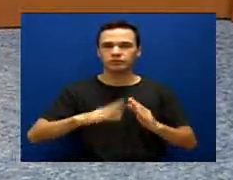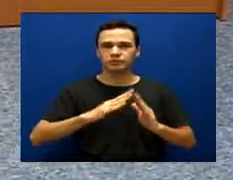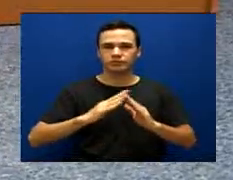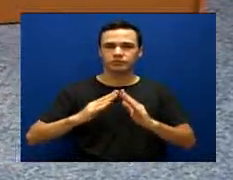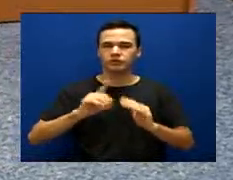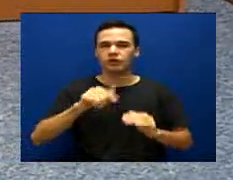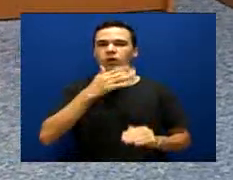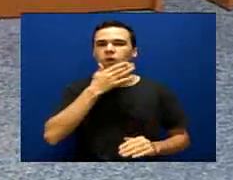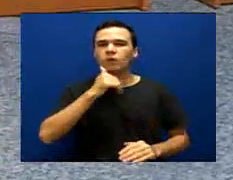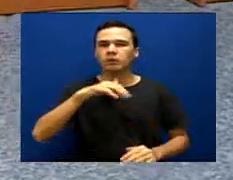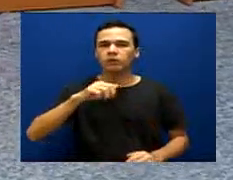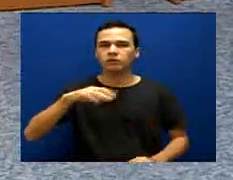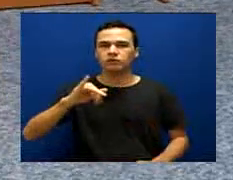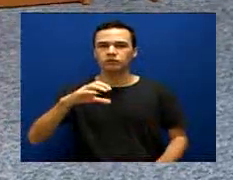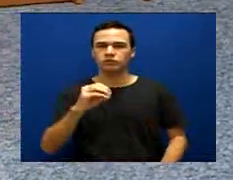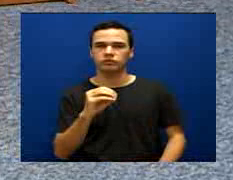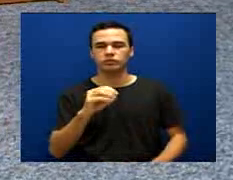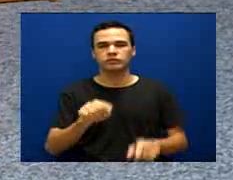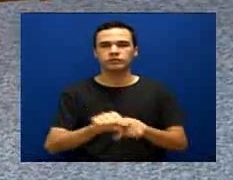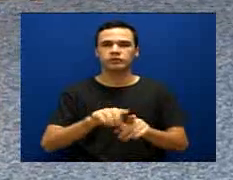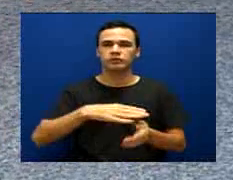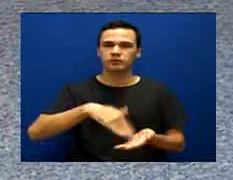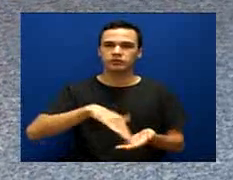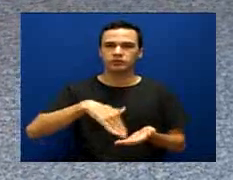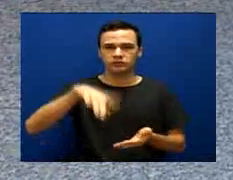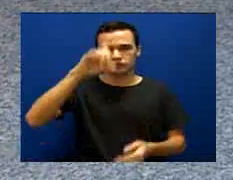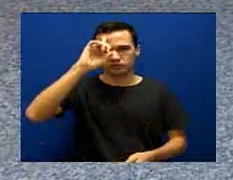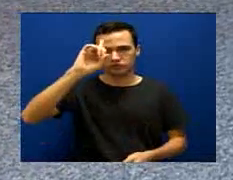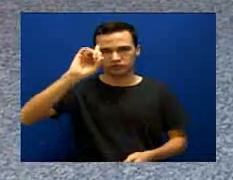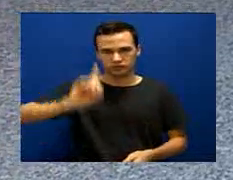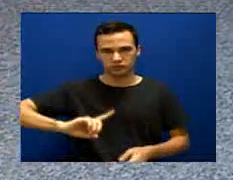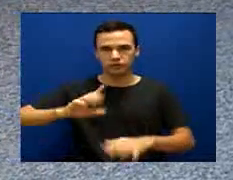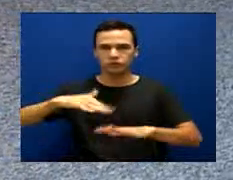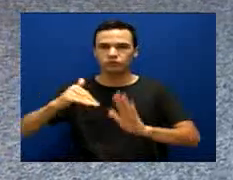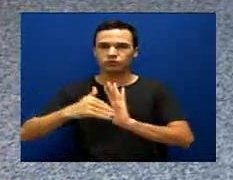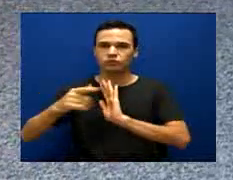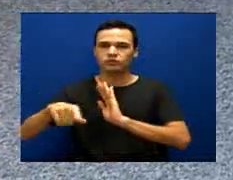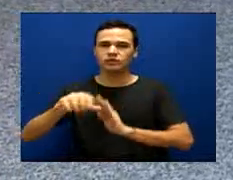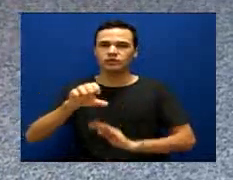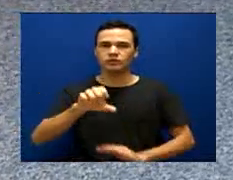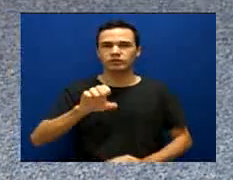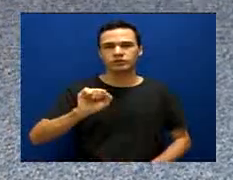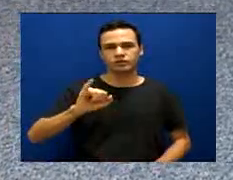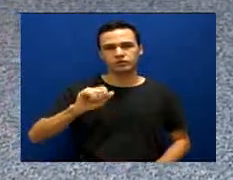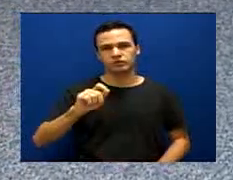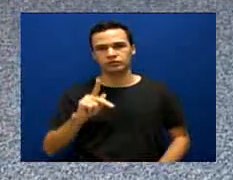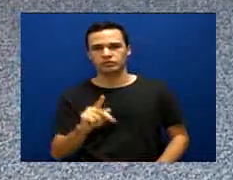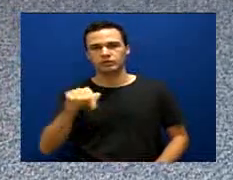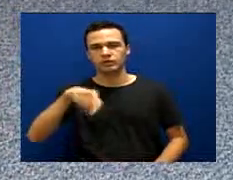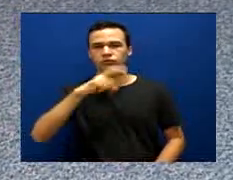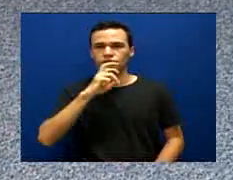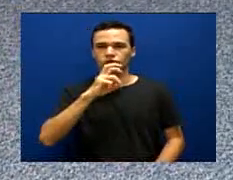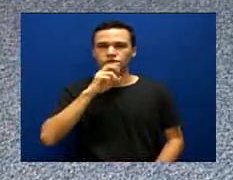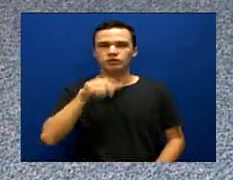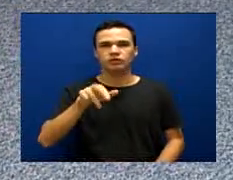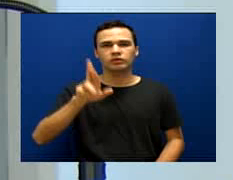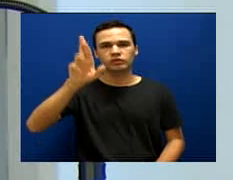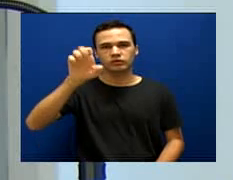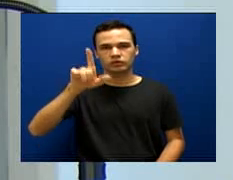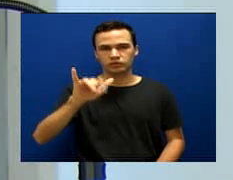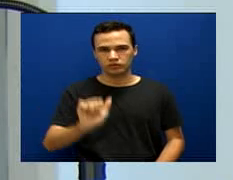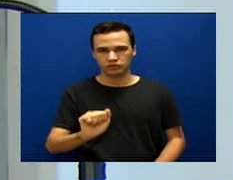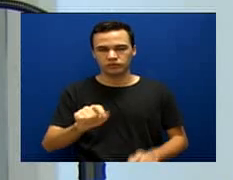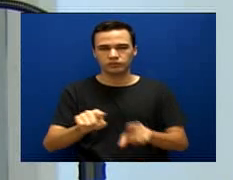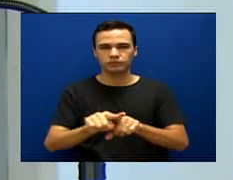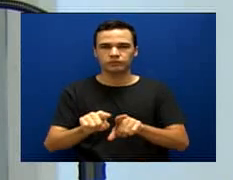senhor Maurício Campanati, e os senhores diretores da diretoria executiva do CIESP em Sorocaba, que é formada por Erli Domingues